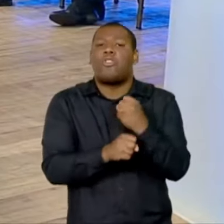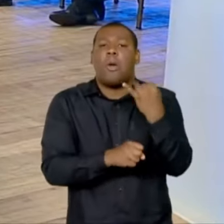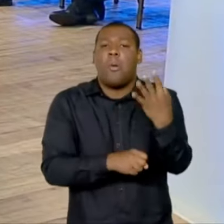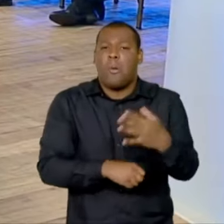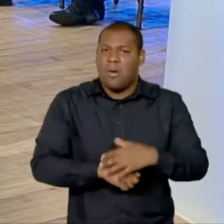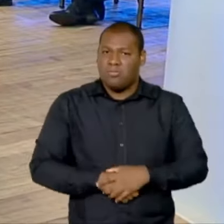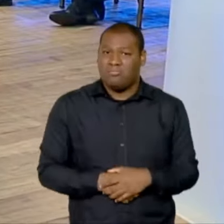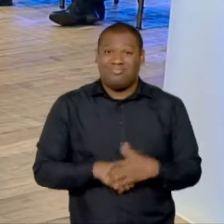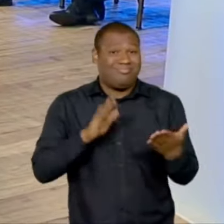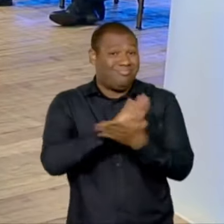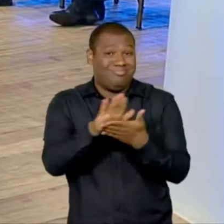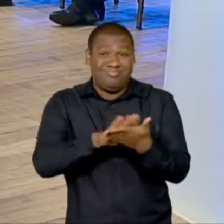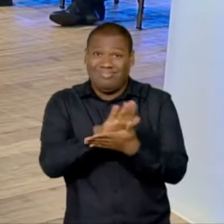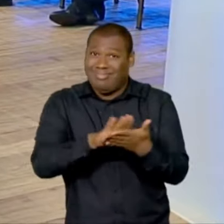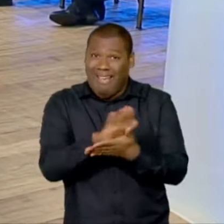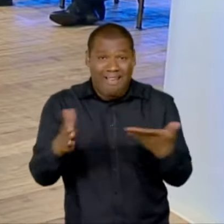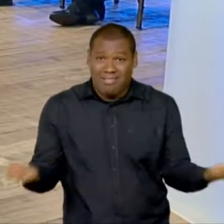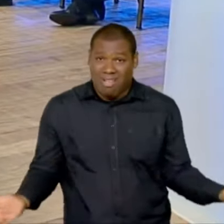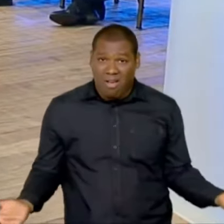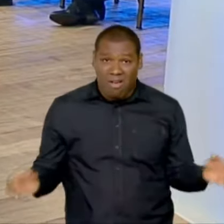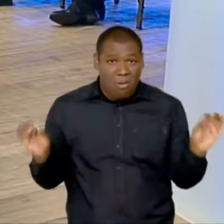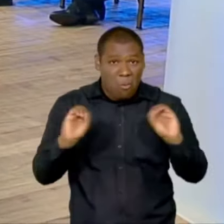quase nada que foi feito.